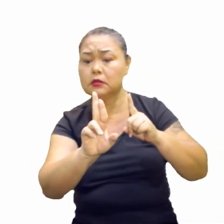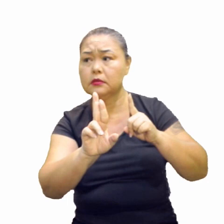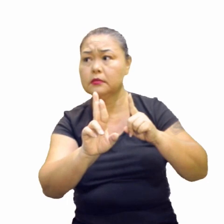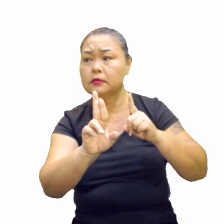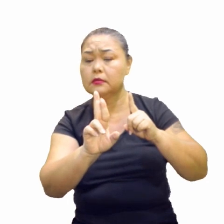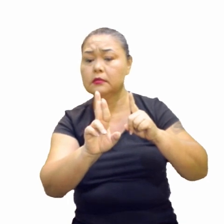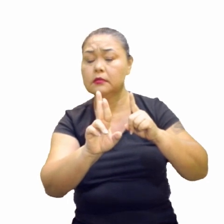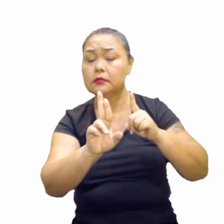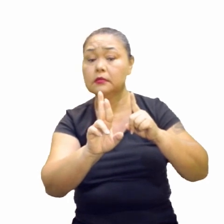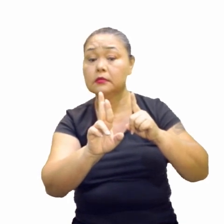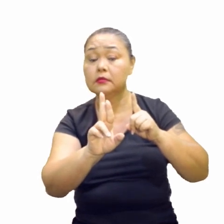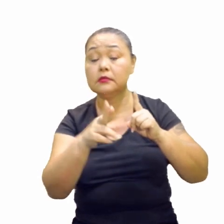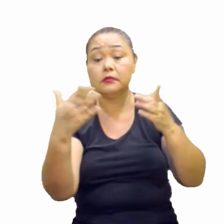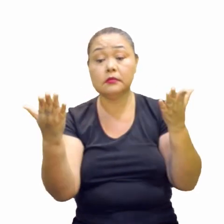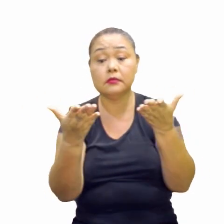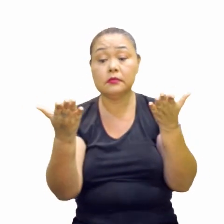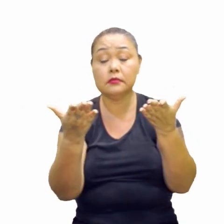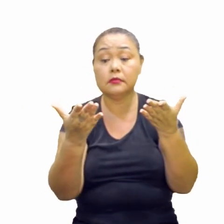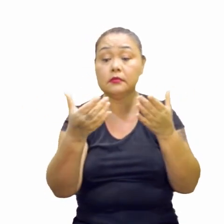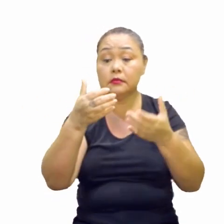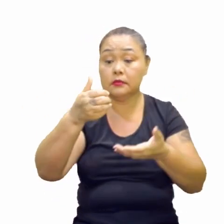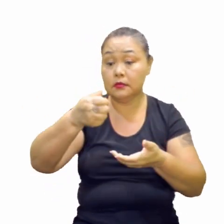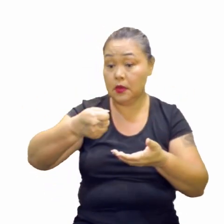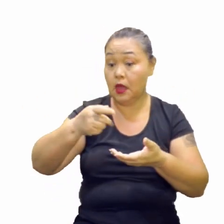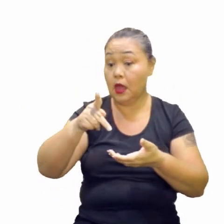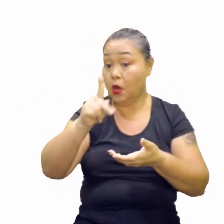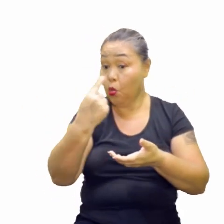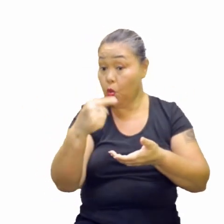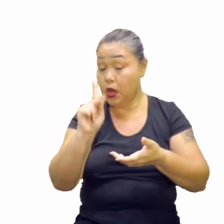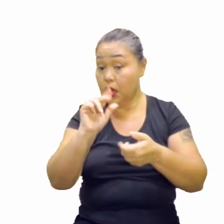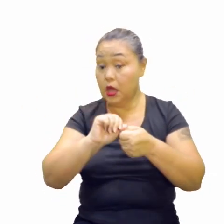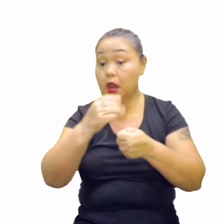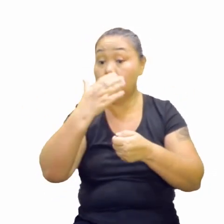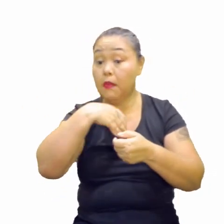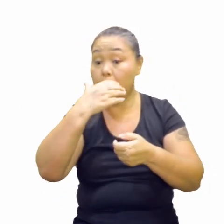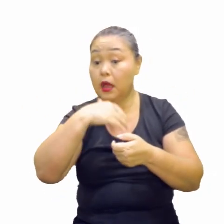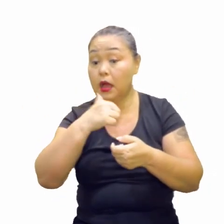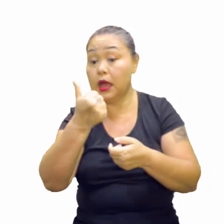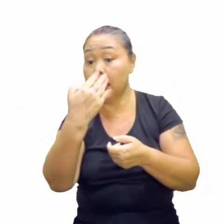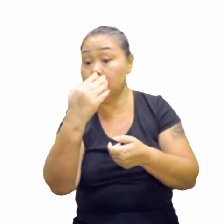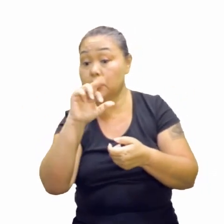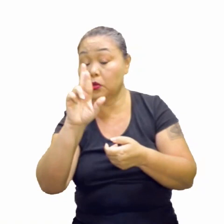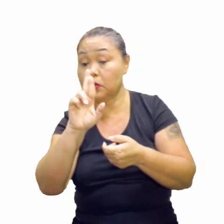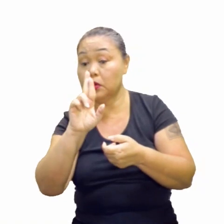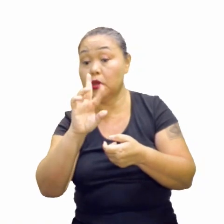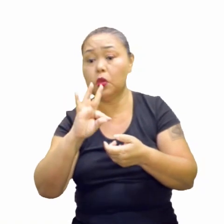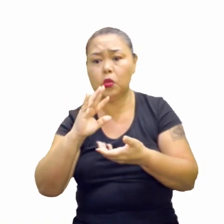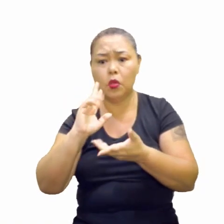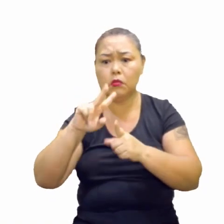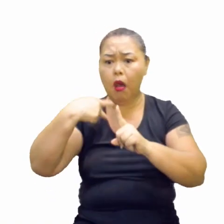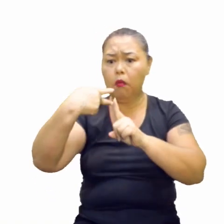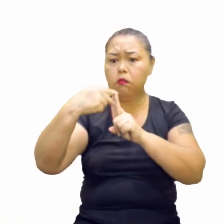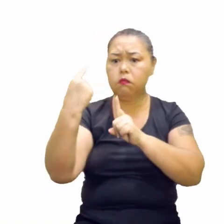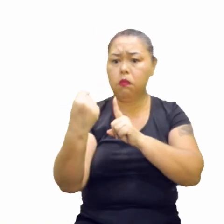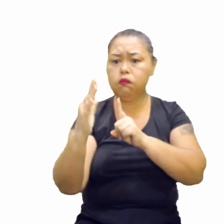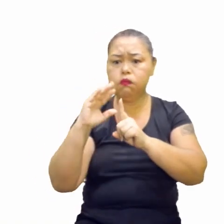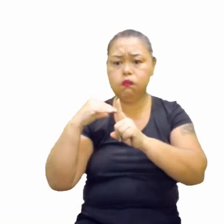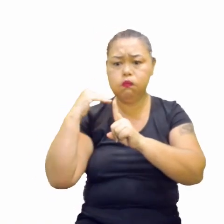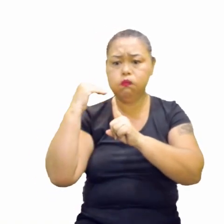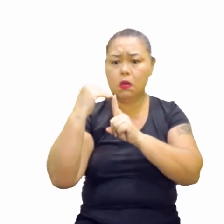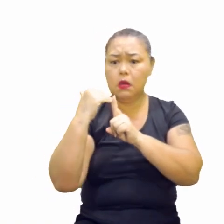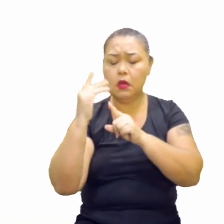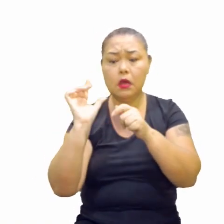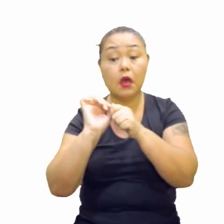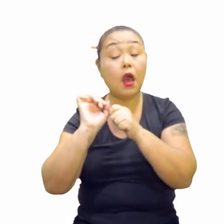Um quilo de maçã é 14, R$15. Tudo aumentou, gente. Mas é um